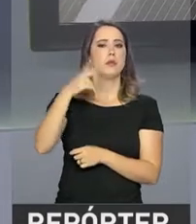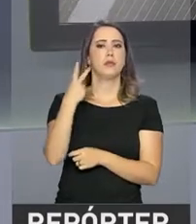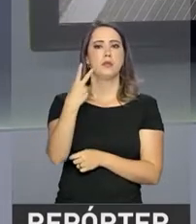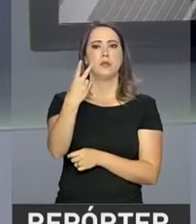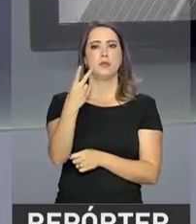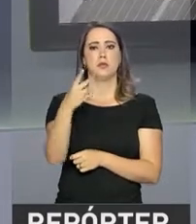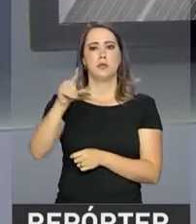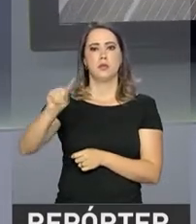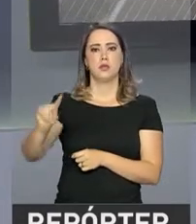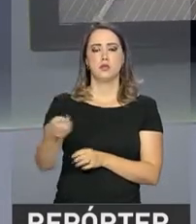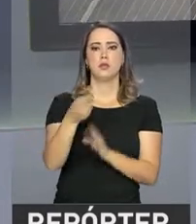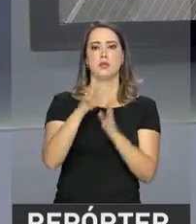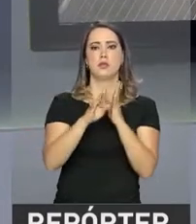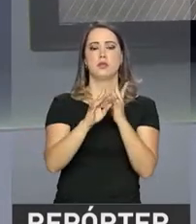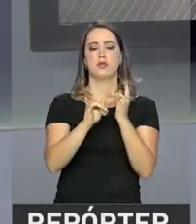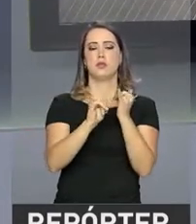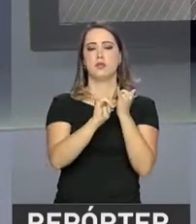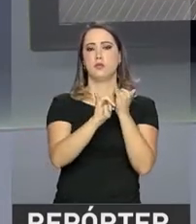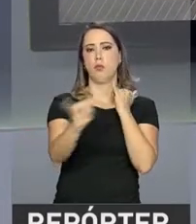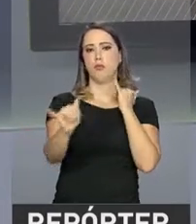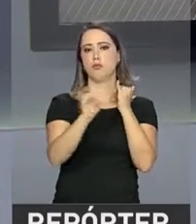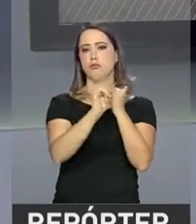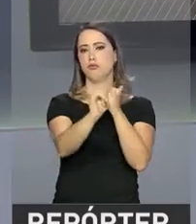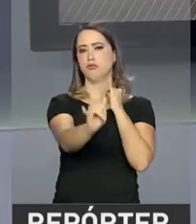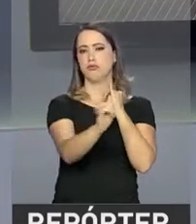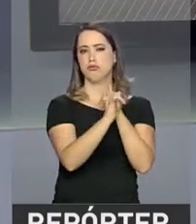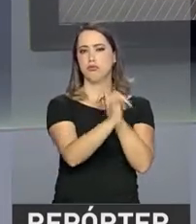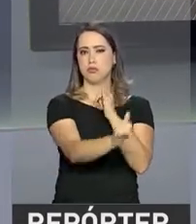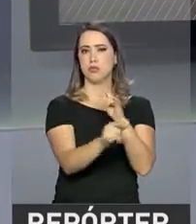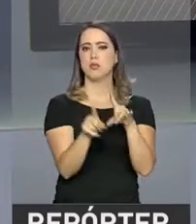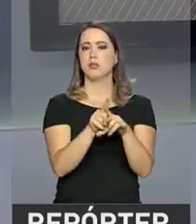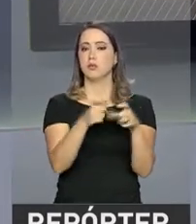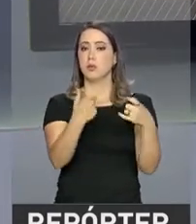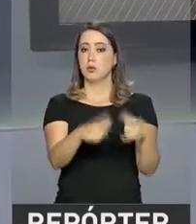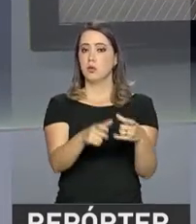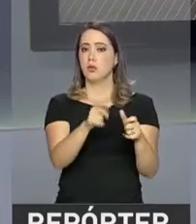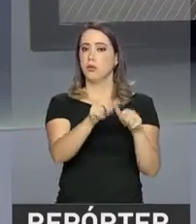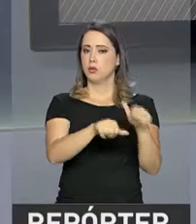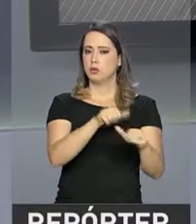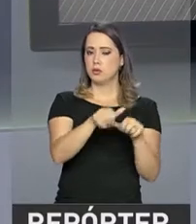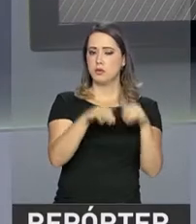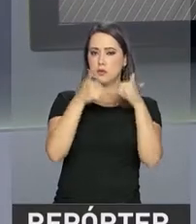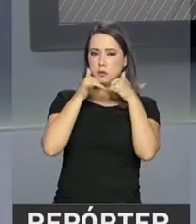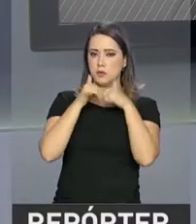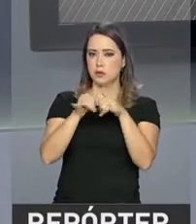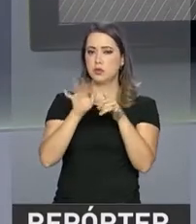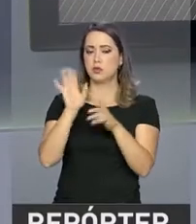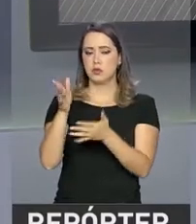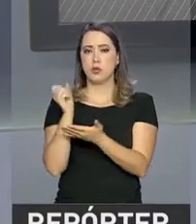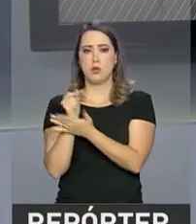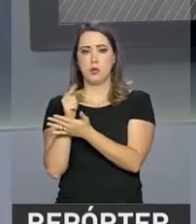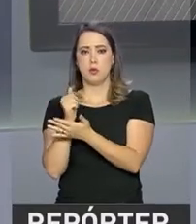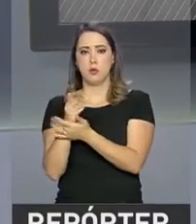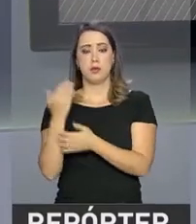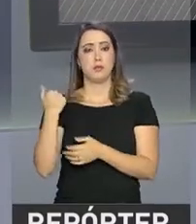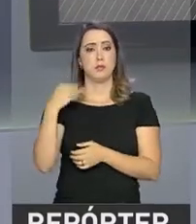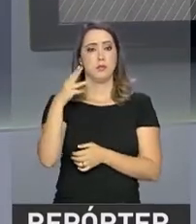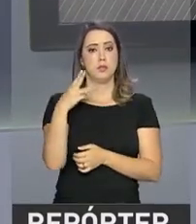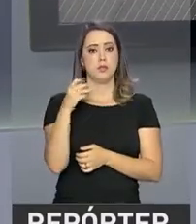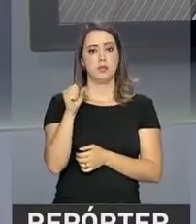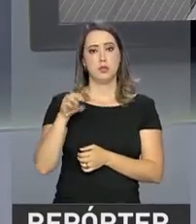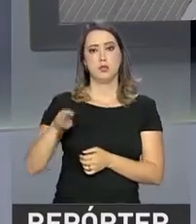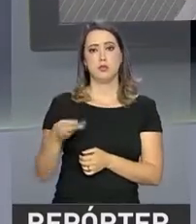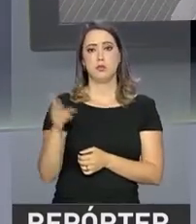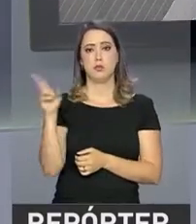2.600 quilômetros de linhas de transmissão, além das subestações. O primeiro lote já foi arrematado em mais de